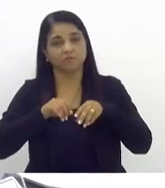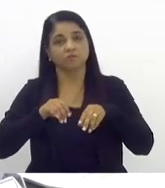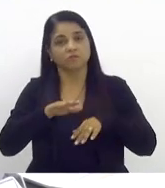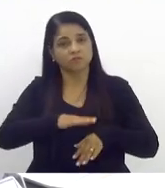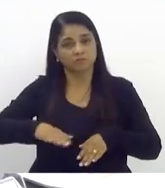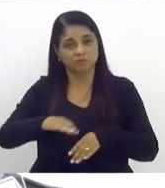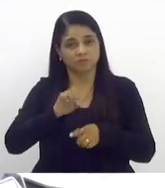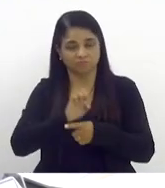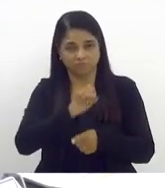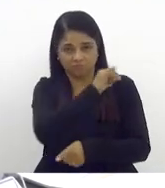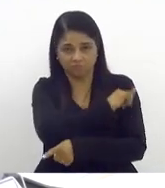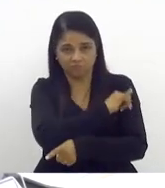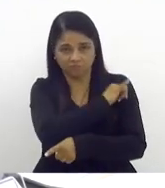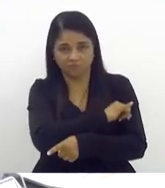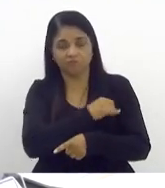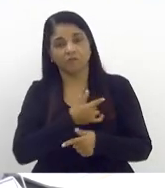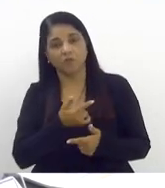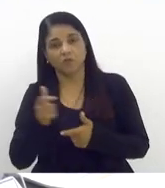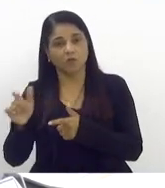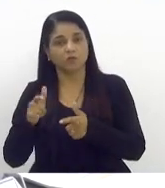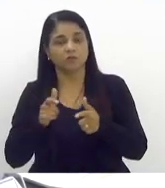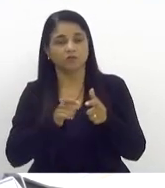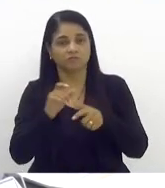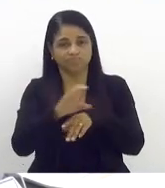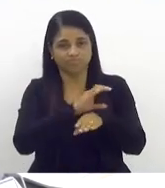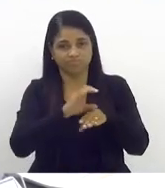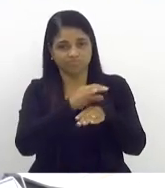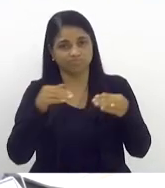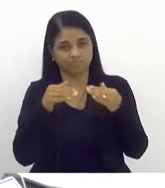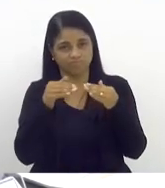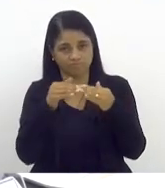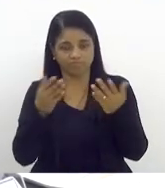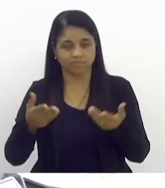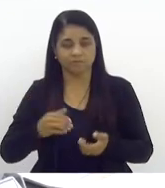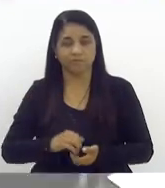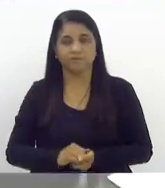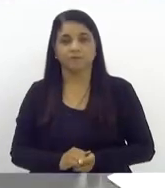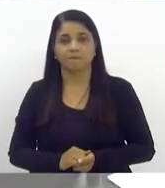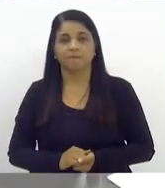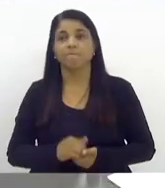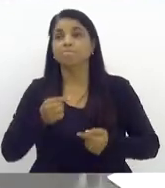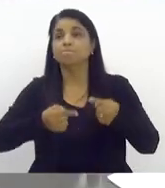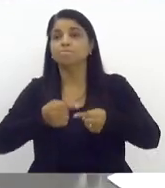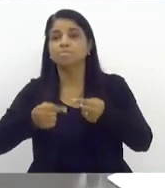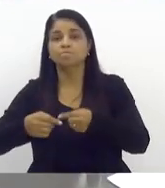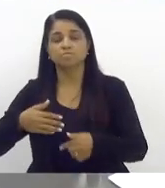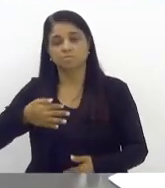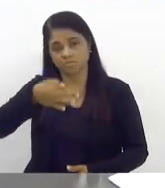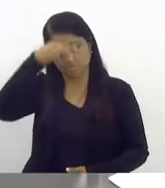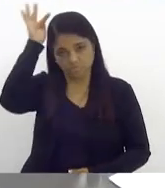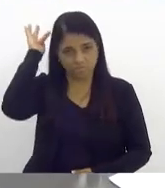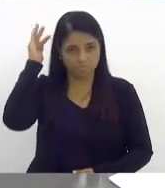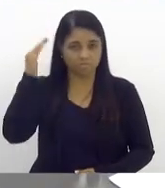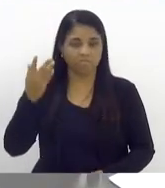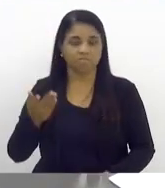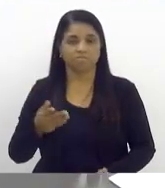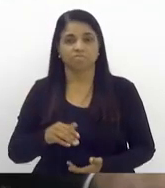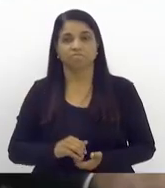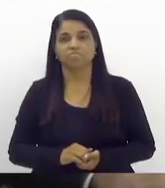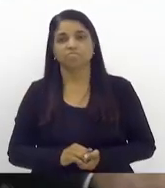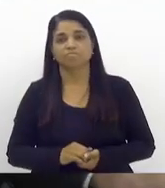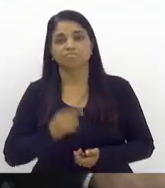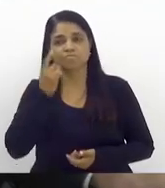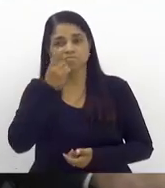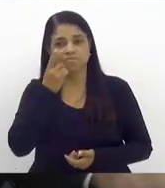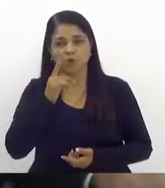Janeiro e traz outras considerações parecerem pela constitucionalidade. Para discutir. Em discussão. Para discutir, deputado Flávio Serafini. Presidente, acho que tem